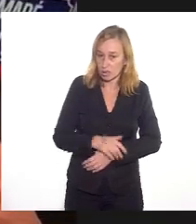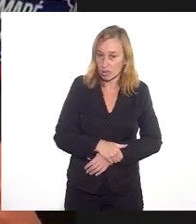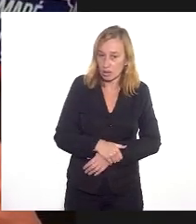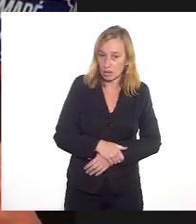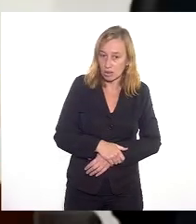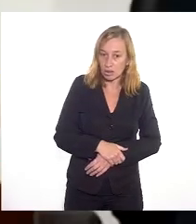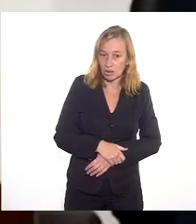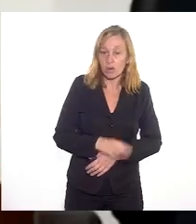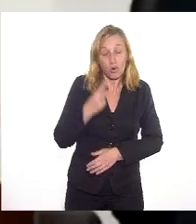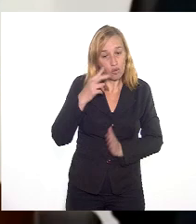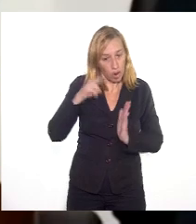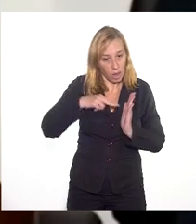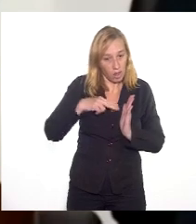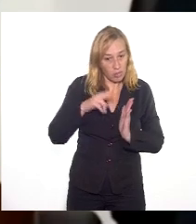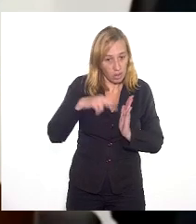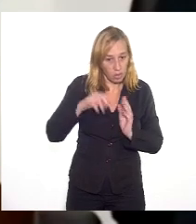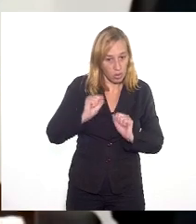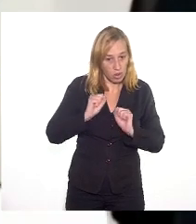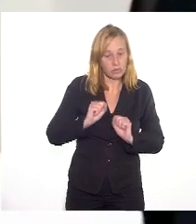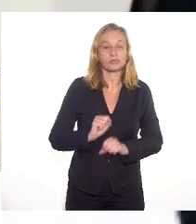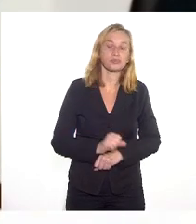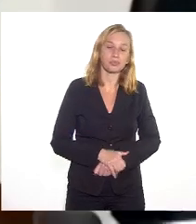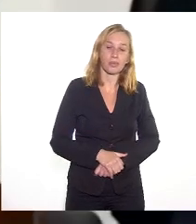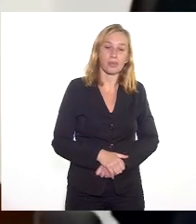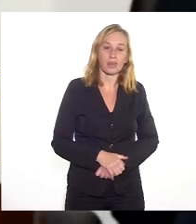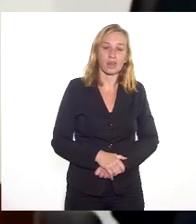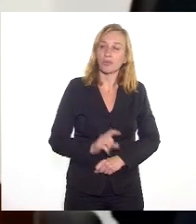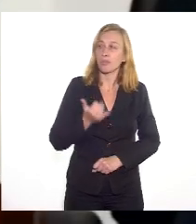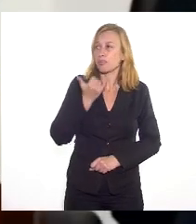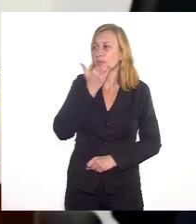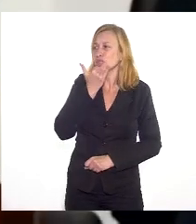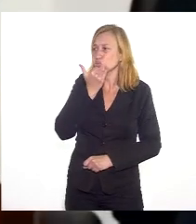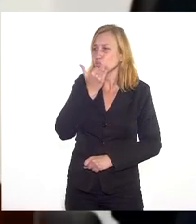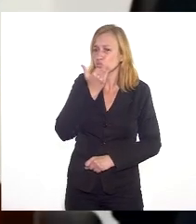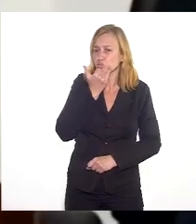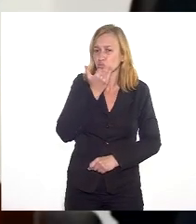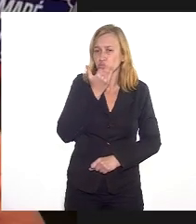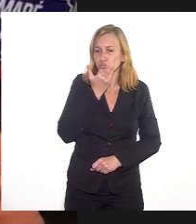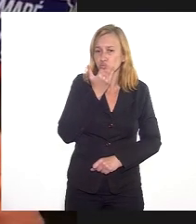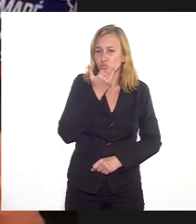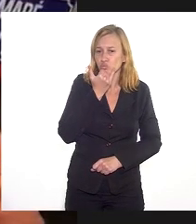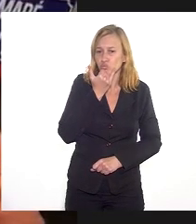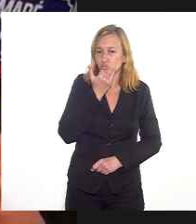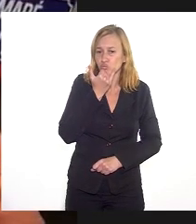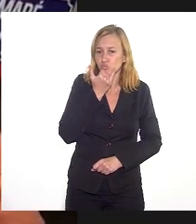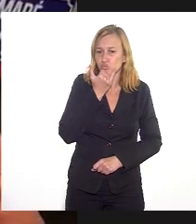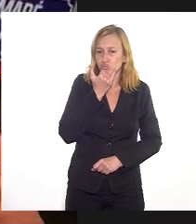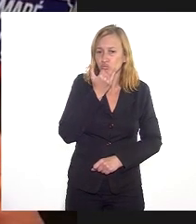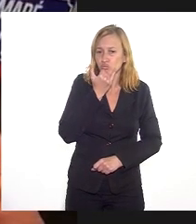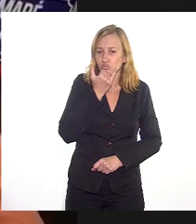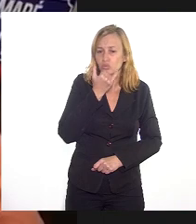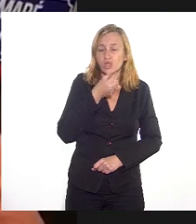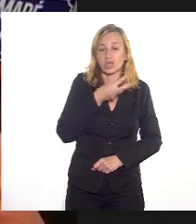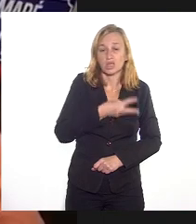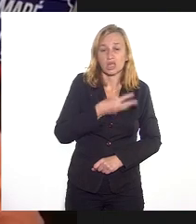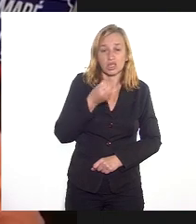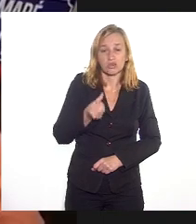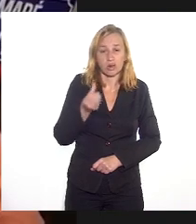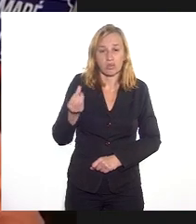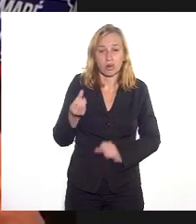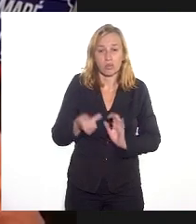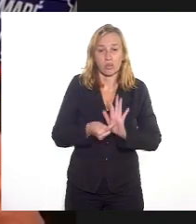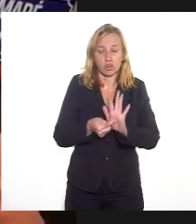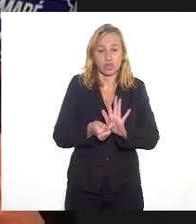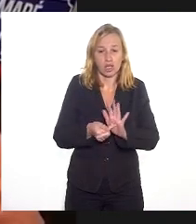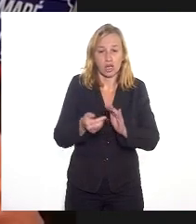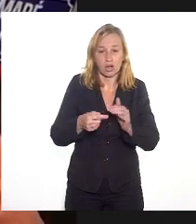presidente? Vou ler aqui, posso? Pode, claro. Ah, não, perdão. 366, que é demonstrativo do programa